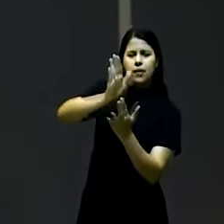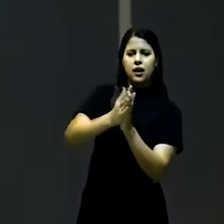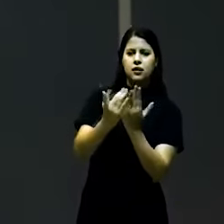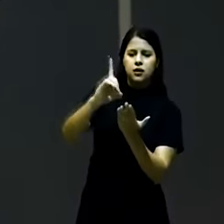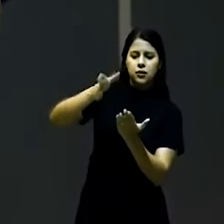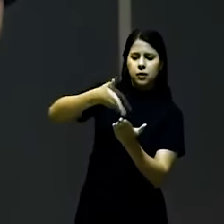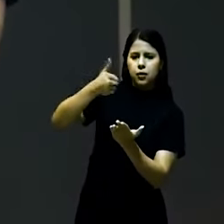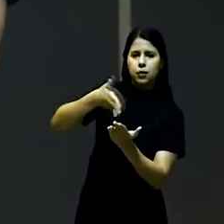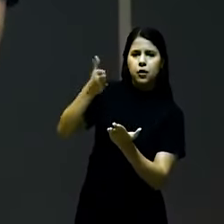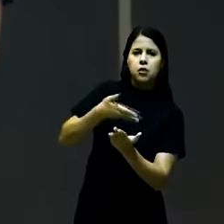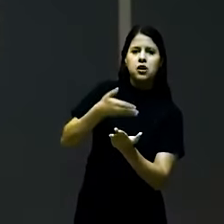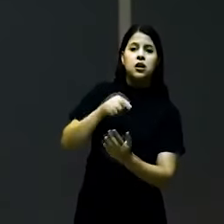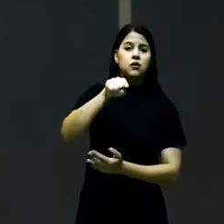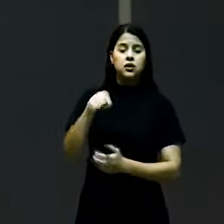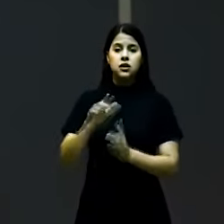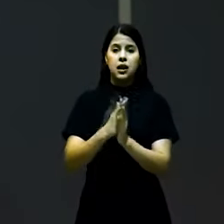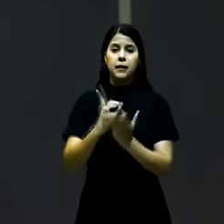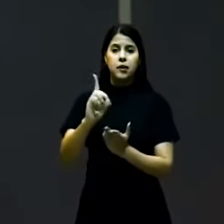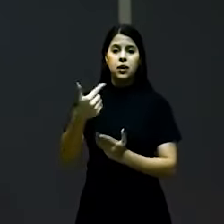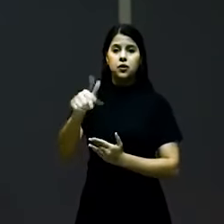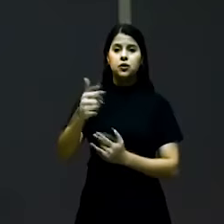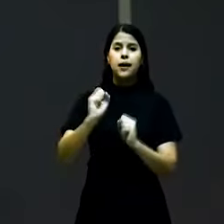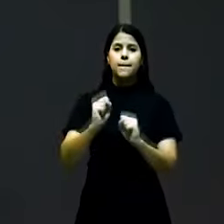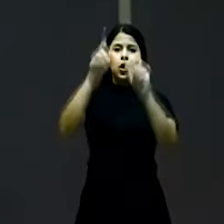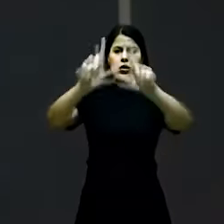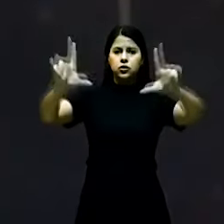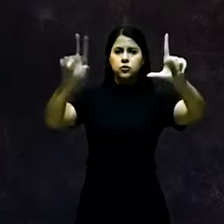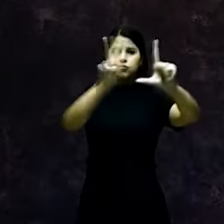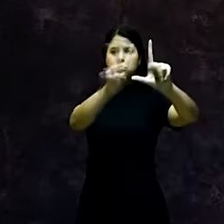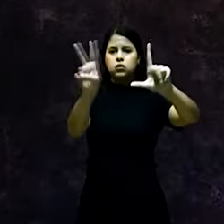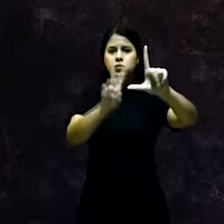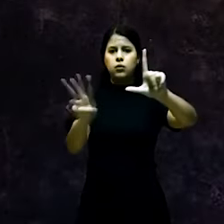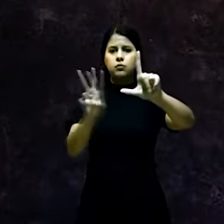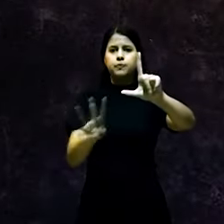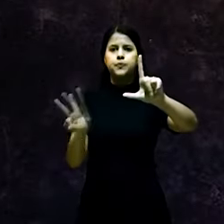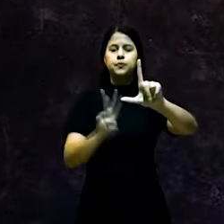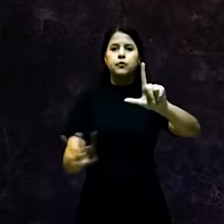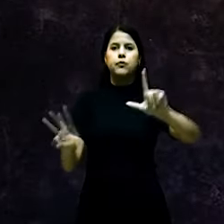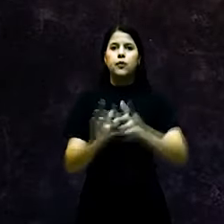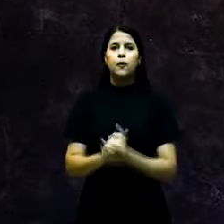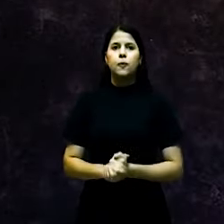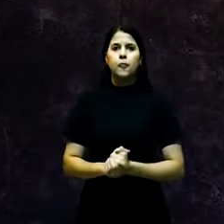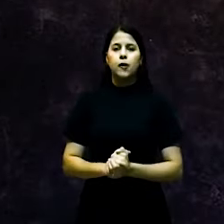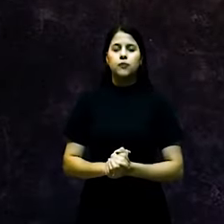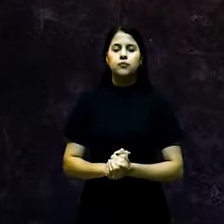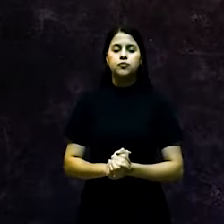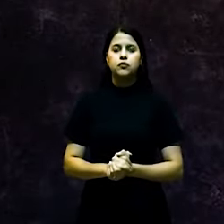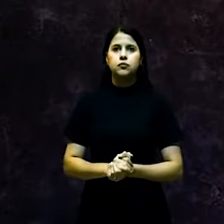você não trouxe Bíblia, acompanhe conosco aí no telão, vai estar para você. Medite nesse